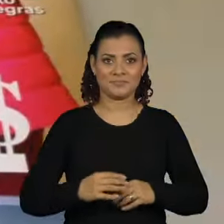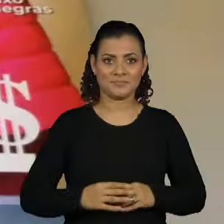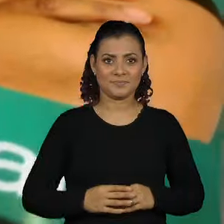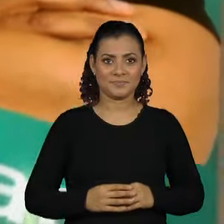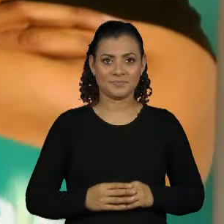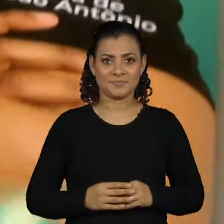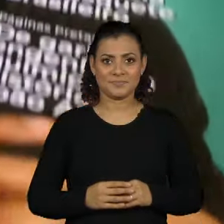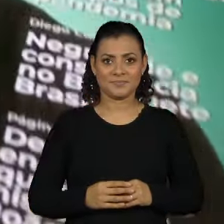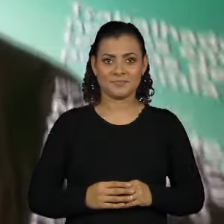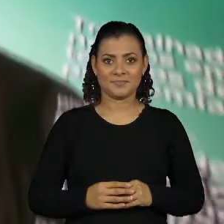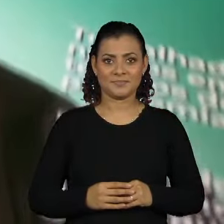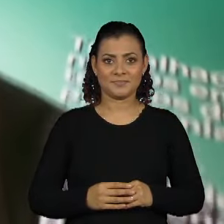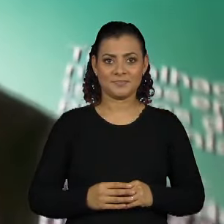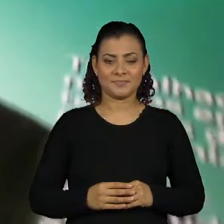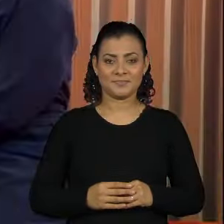Legenda Zanotto